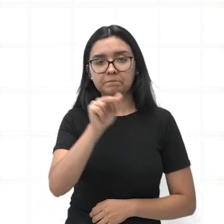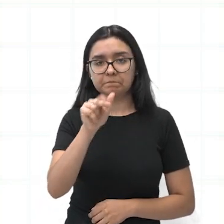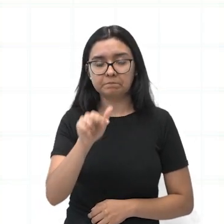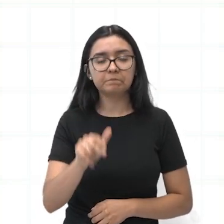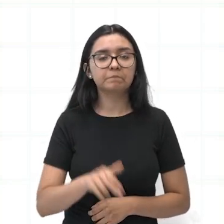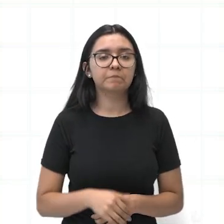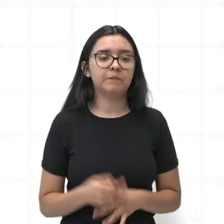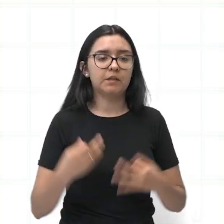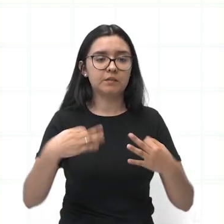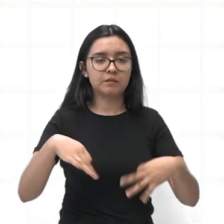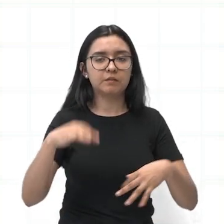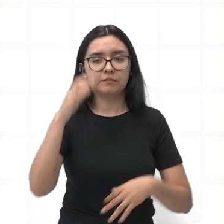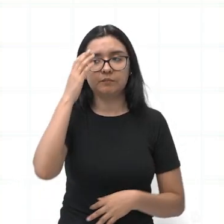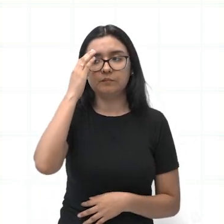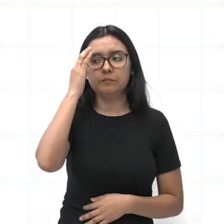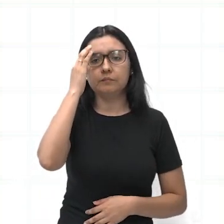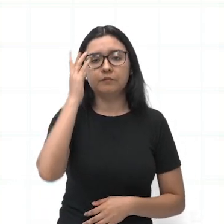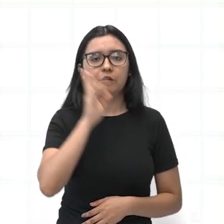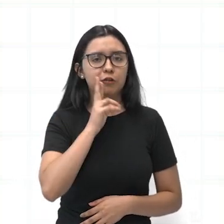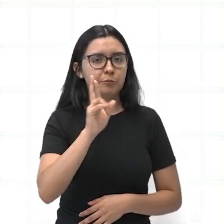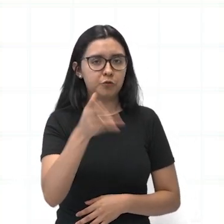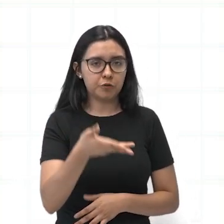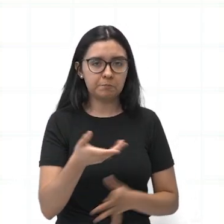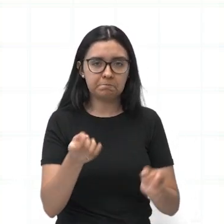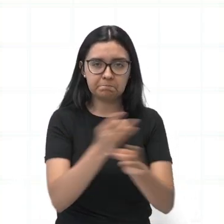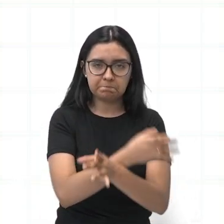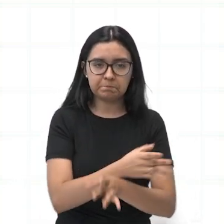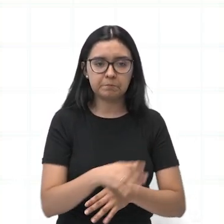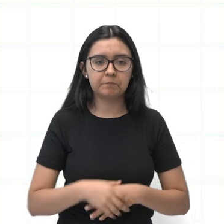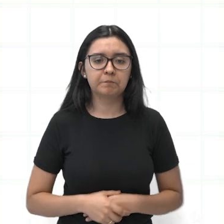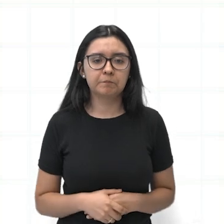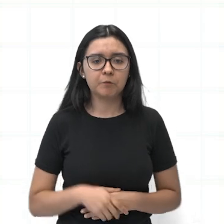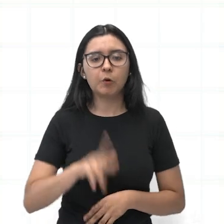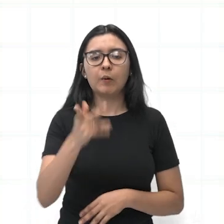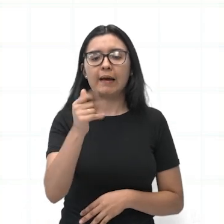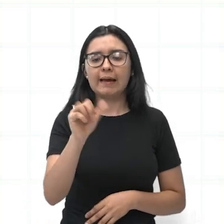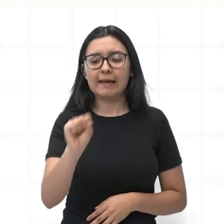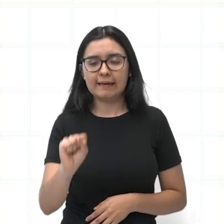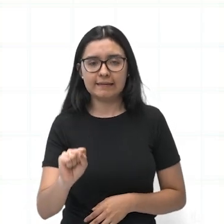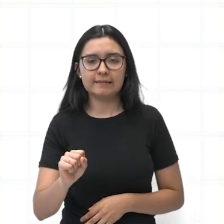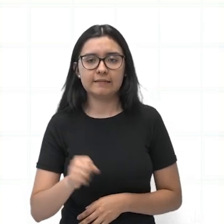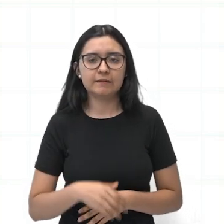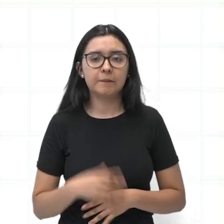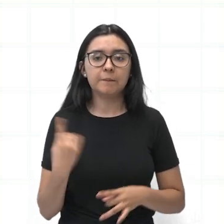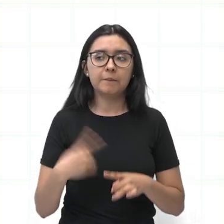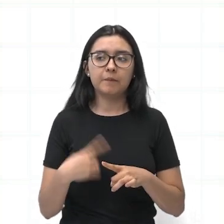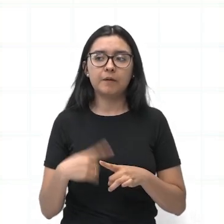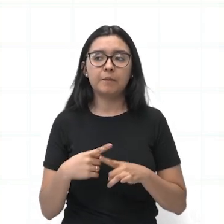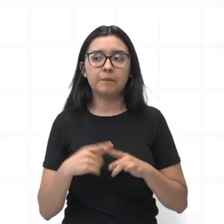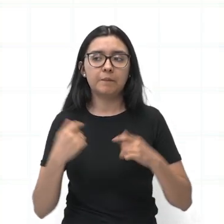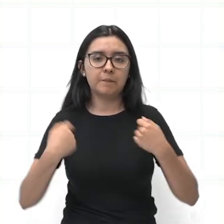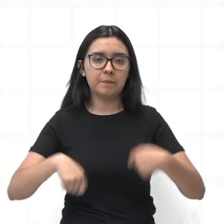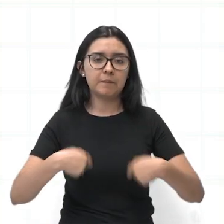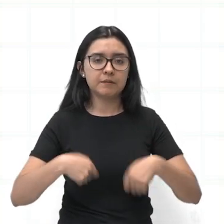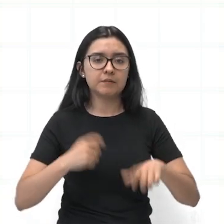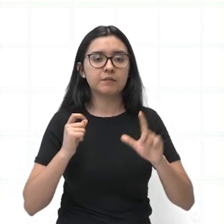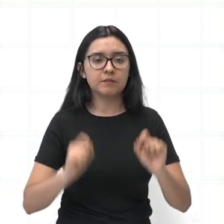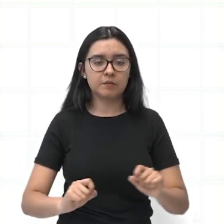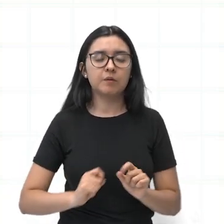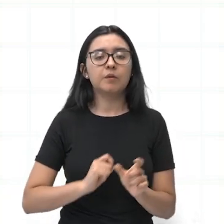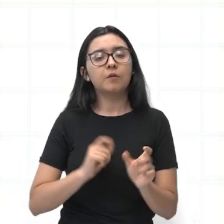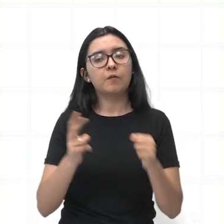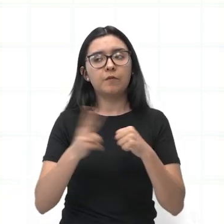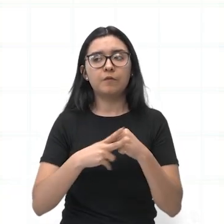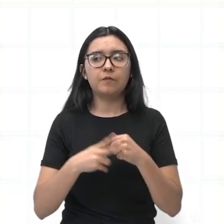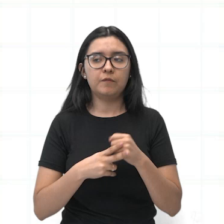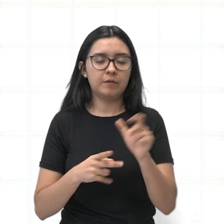irmãs, certo? Respondi com has aí, porque eu precisei conjugar o verbo, tá